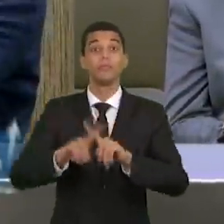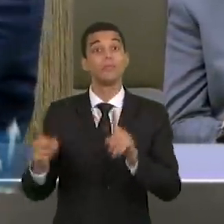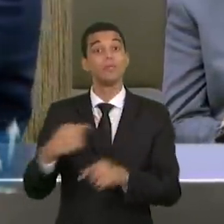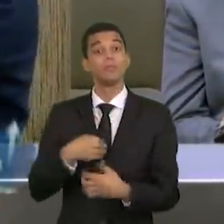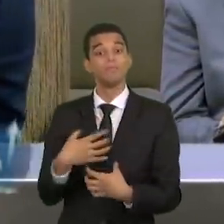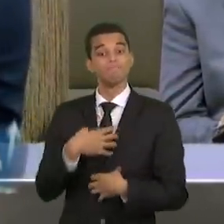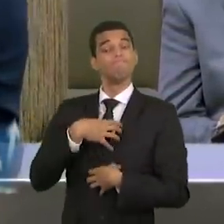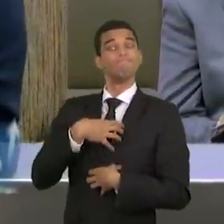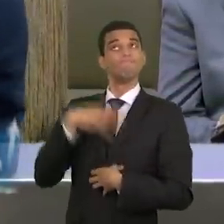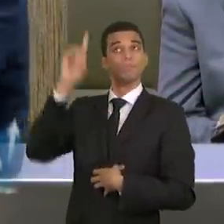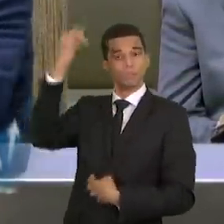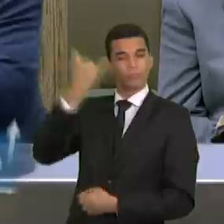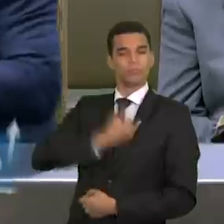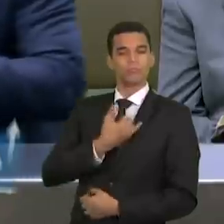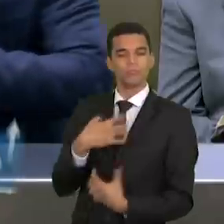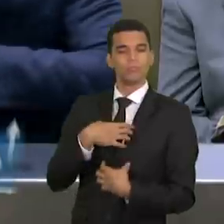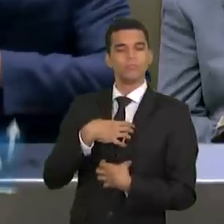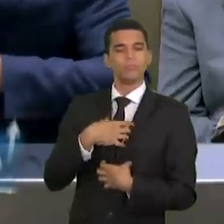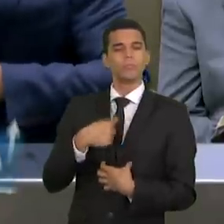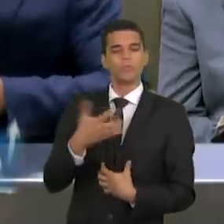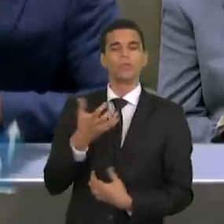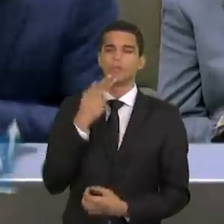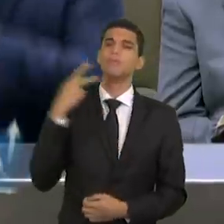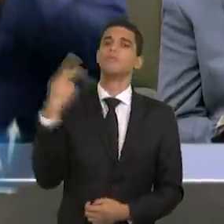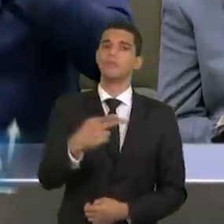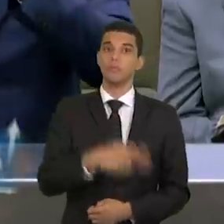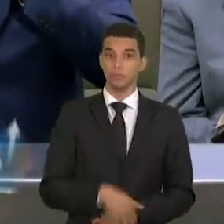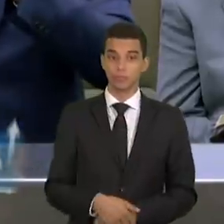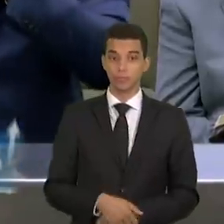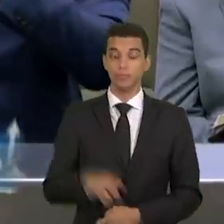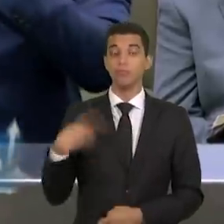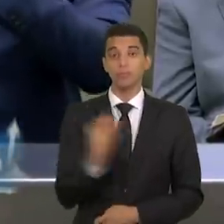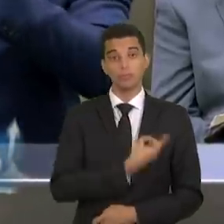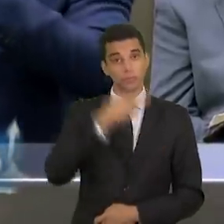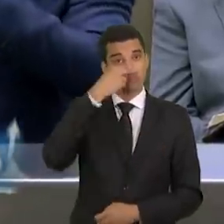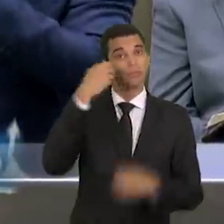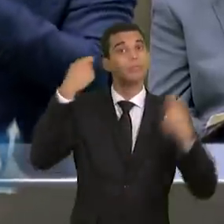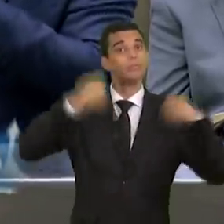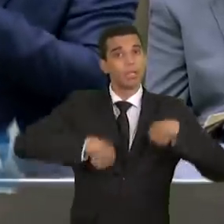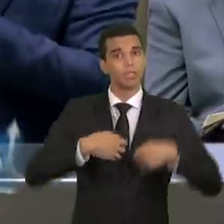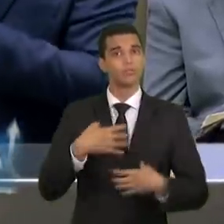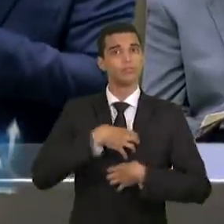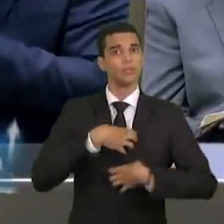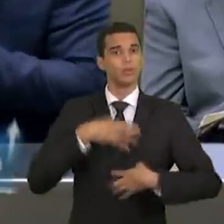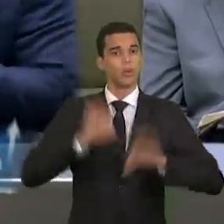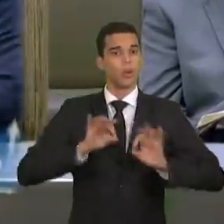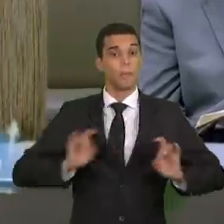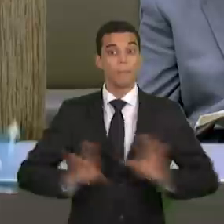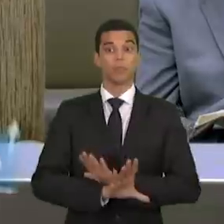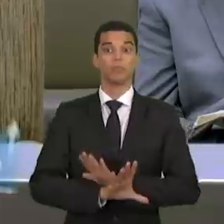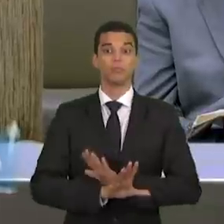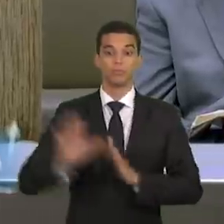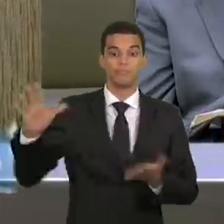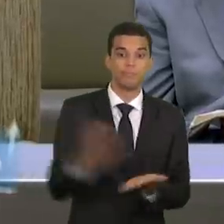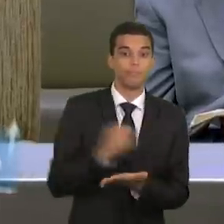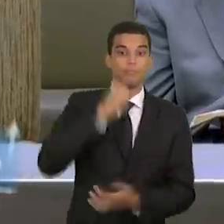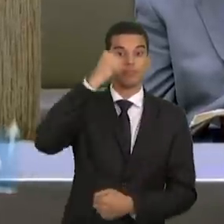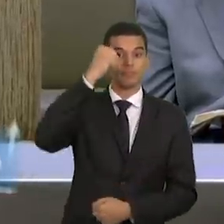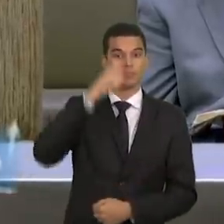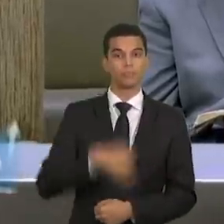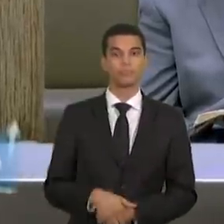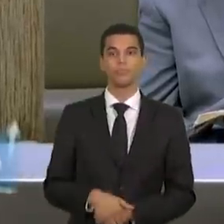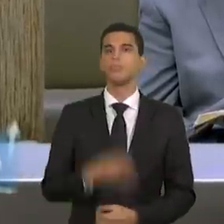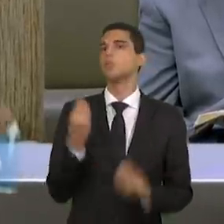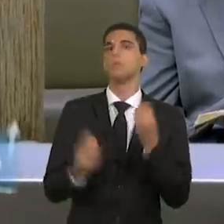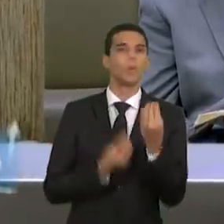coração. E a gente precisa estar preparados para o arrebatamento. E como é que a gente